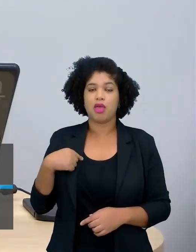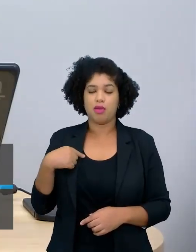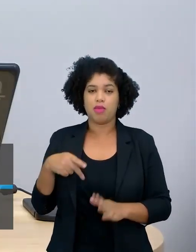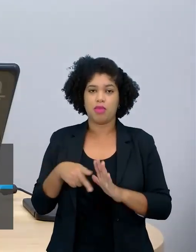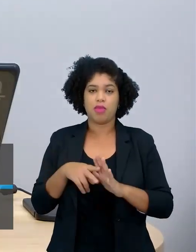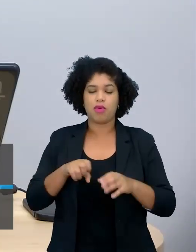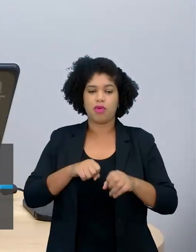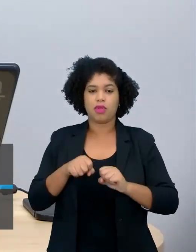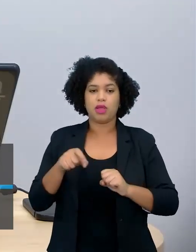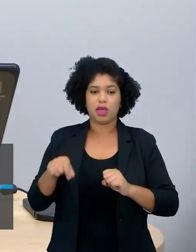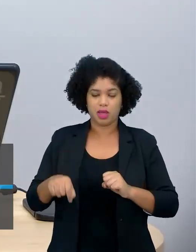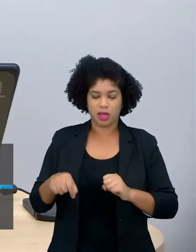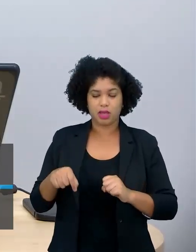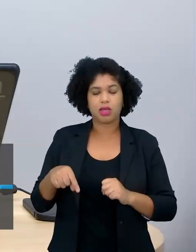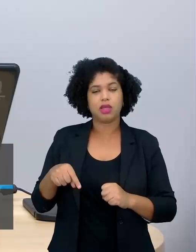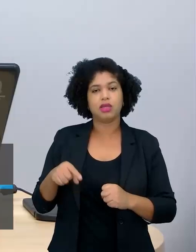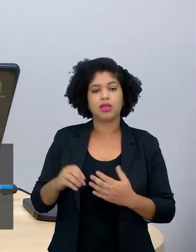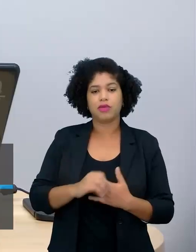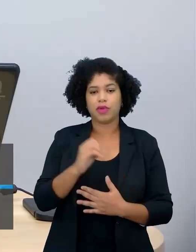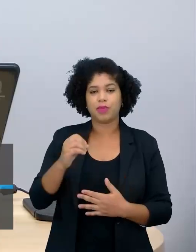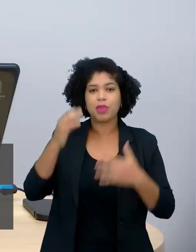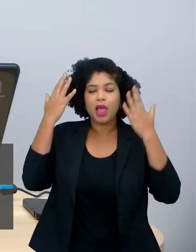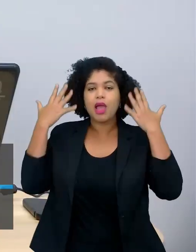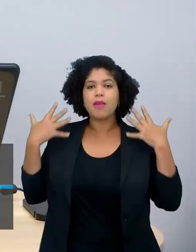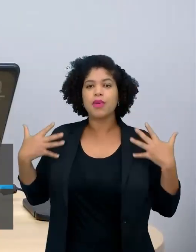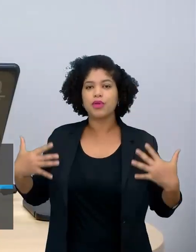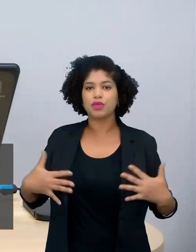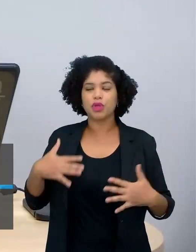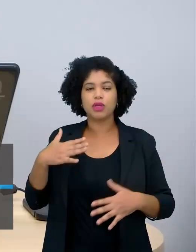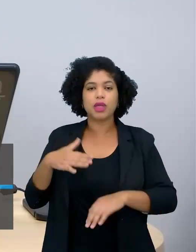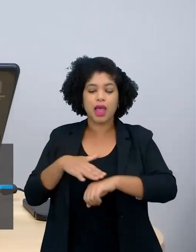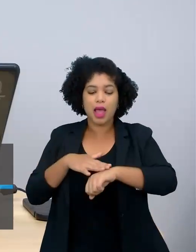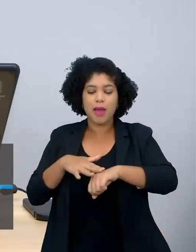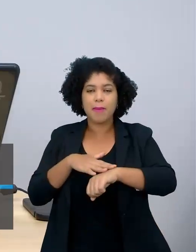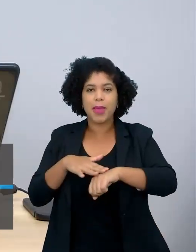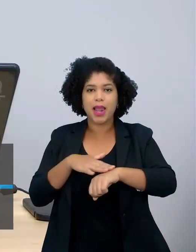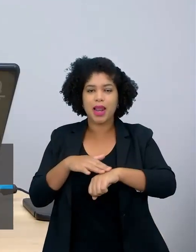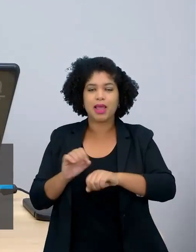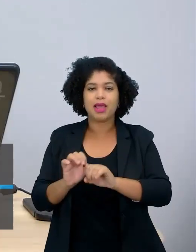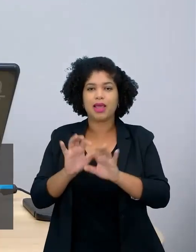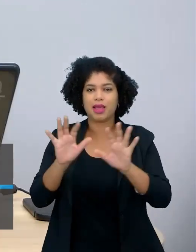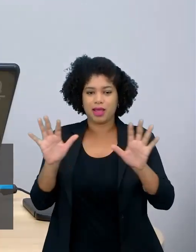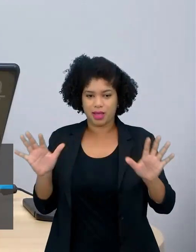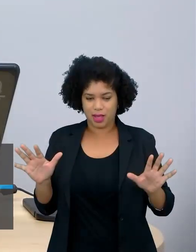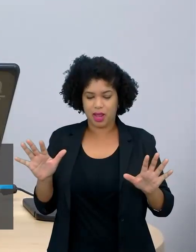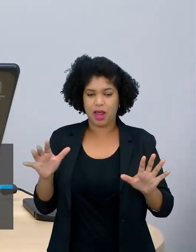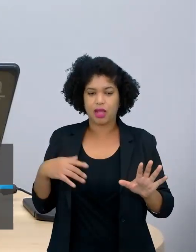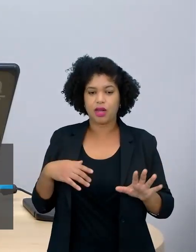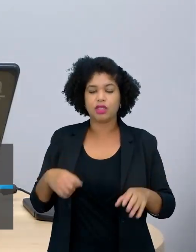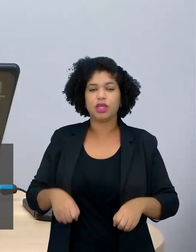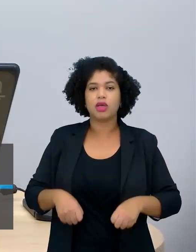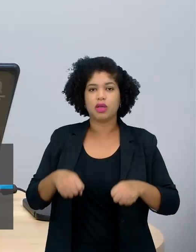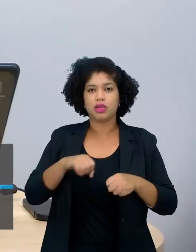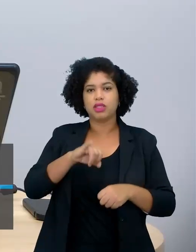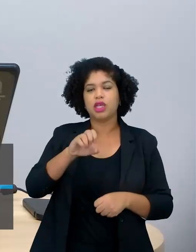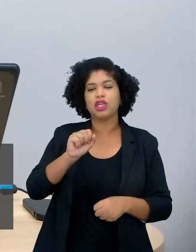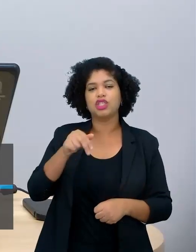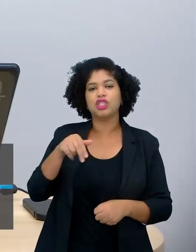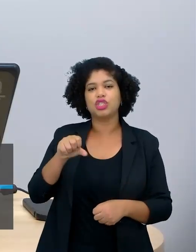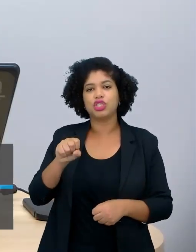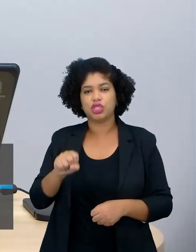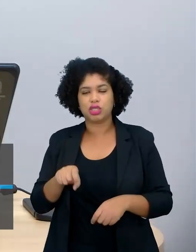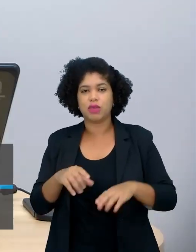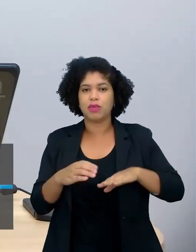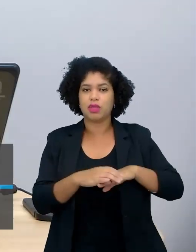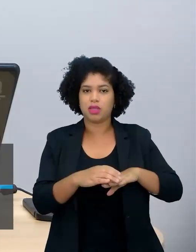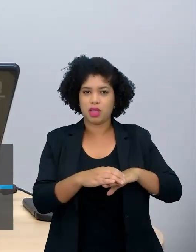eu estou de cabelos soltos, tenho a pele clara, estou com uma calça jeans, uma sapatilha bege e uma blusa